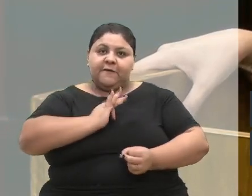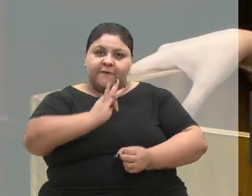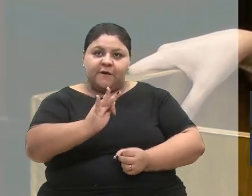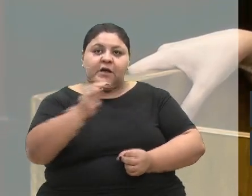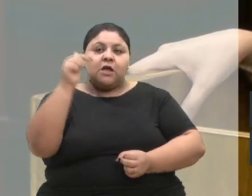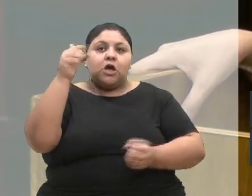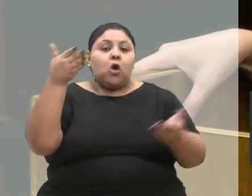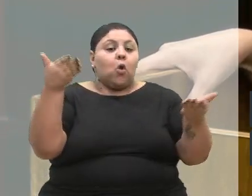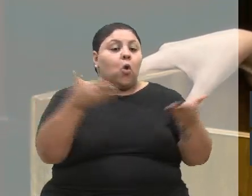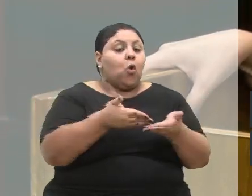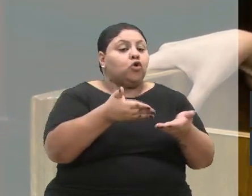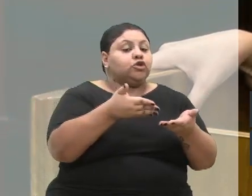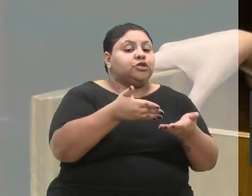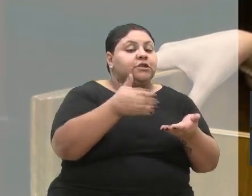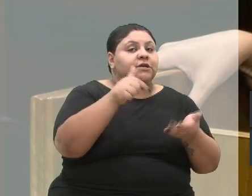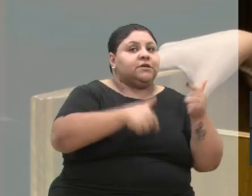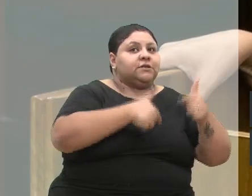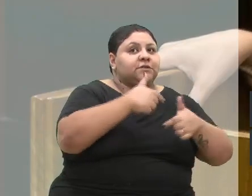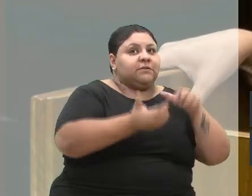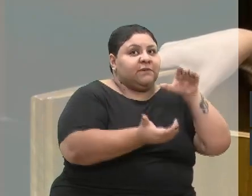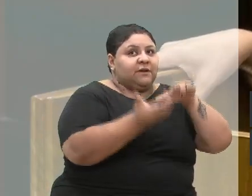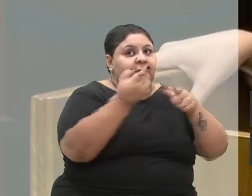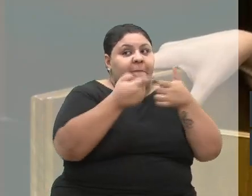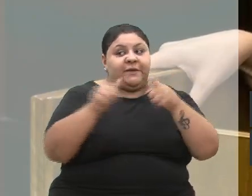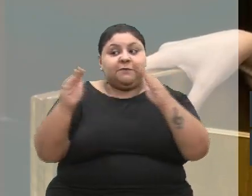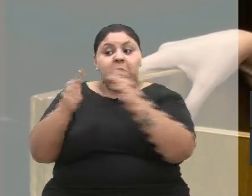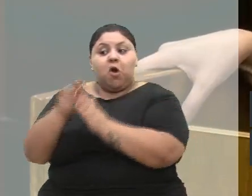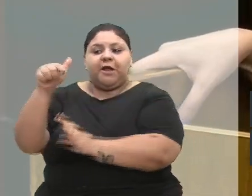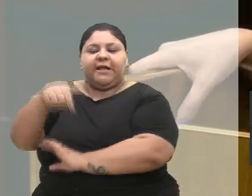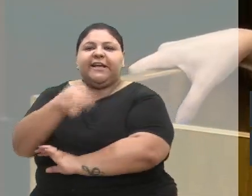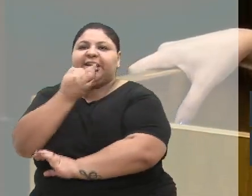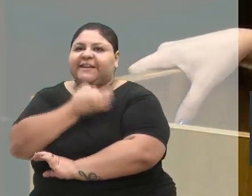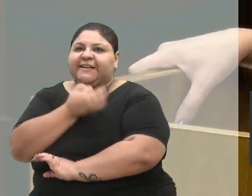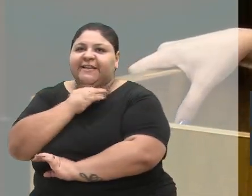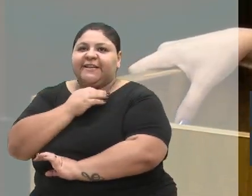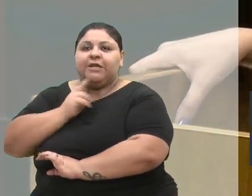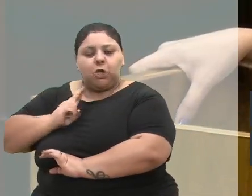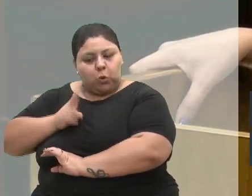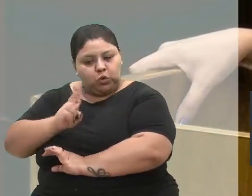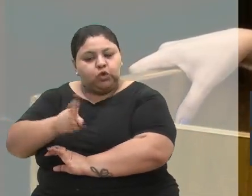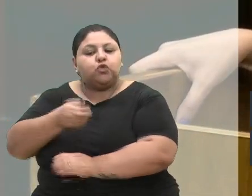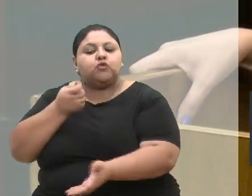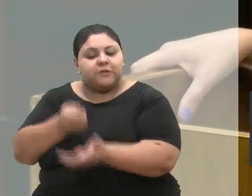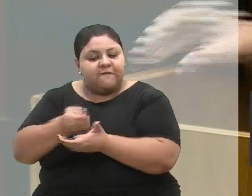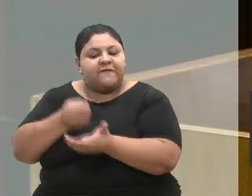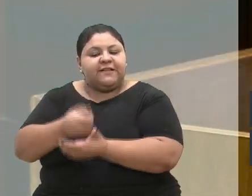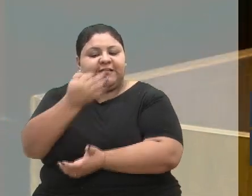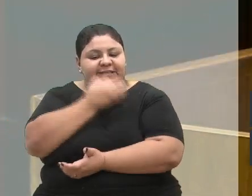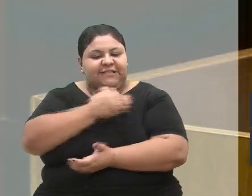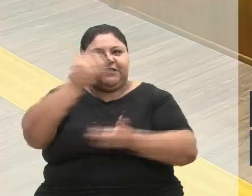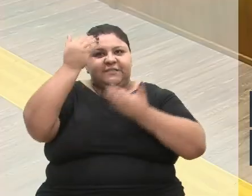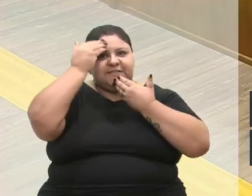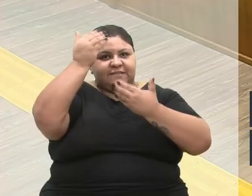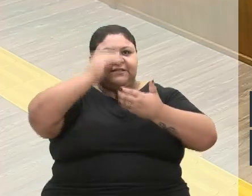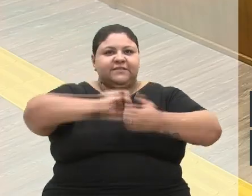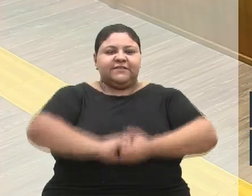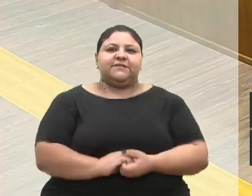estou trabalhando em Brasília, mas moro em Caxias, né? E sigo defendendo a nossa cidade. Muito obrigada.